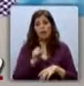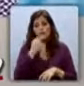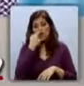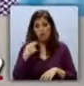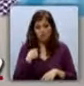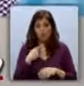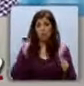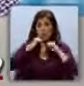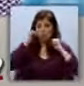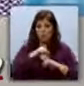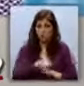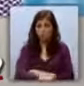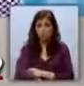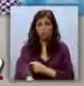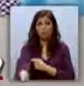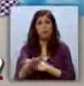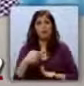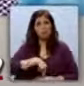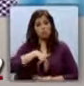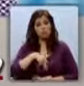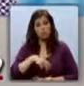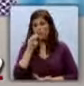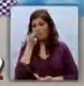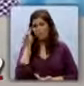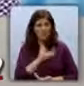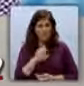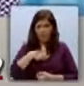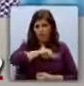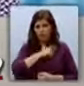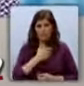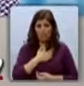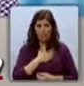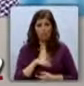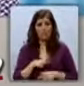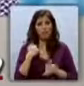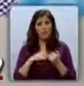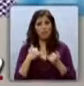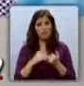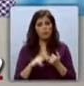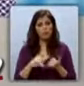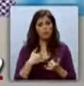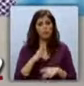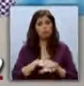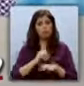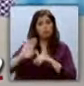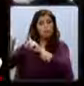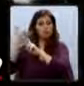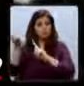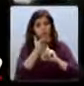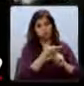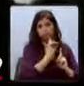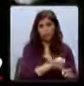deal, putting us in a much weaker position and endangering the sanctions regime